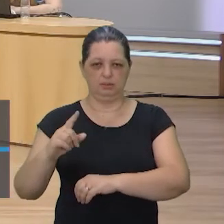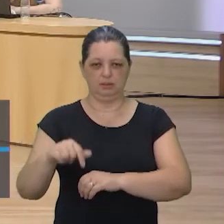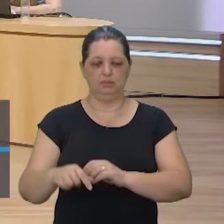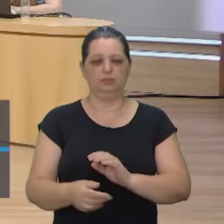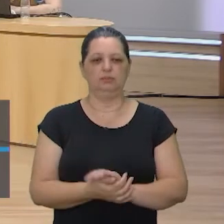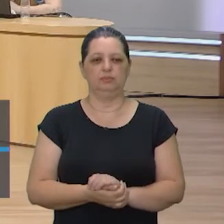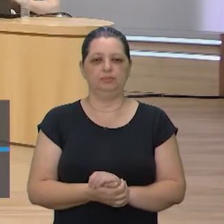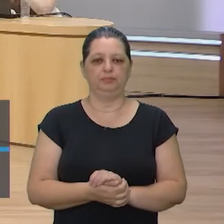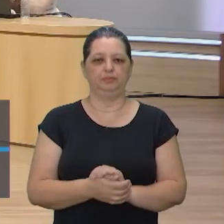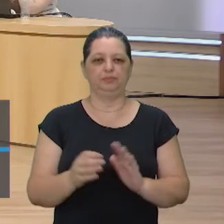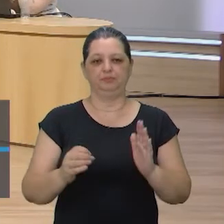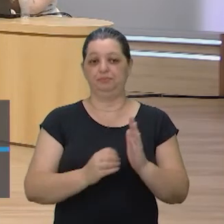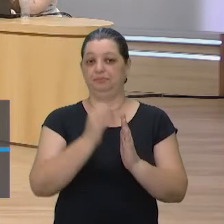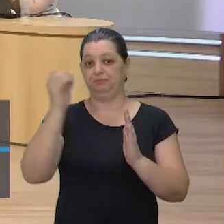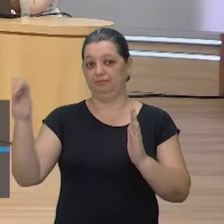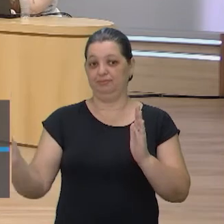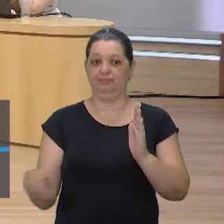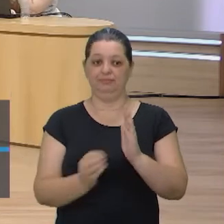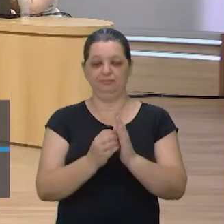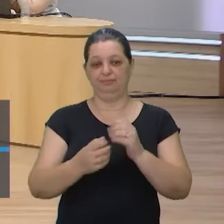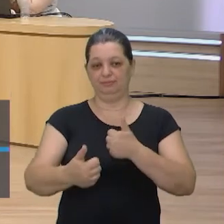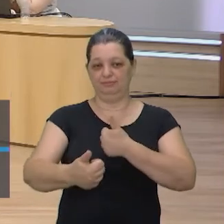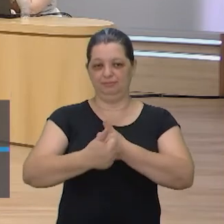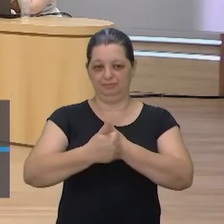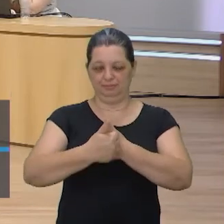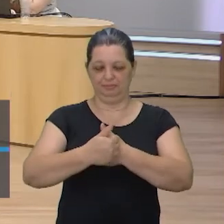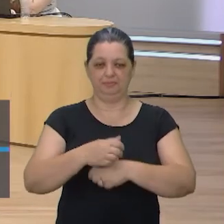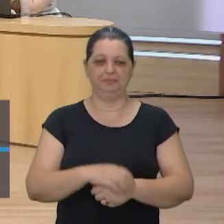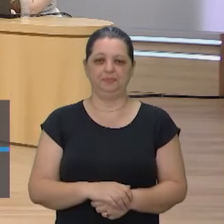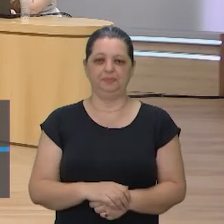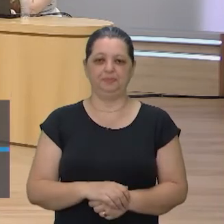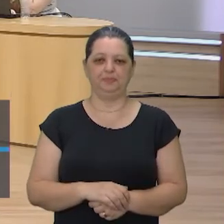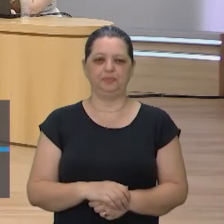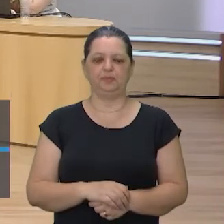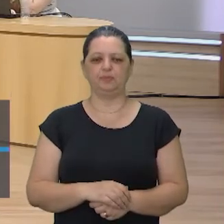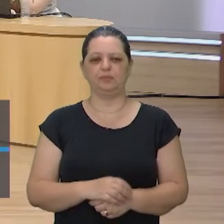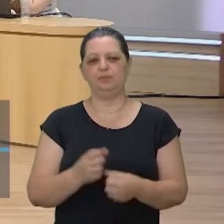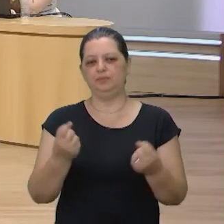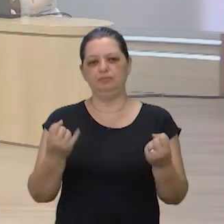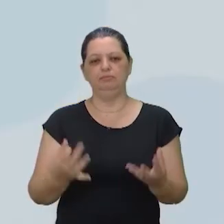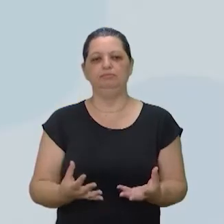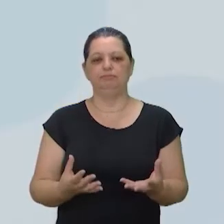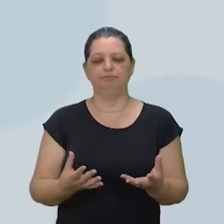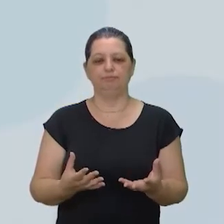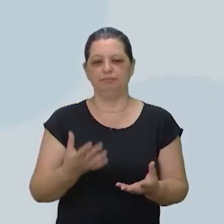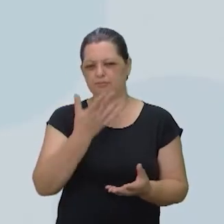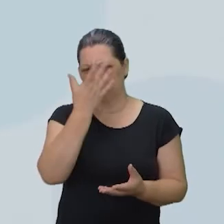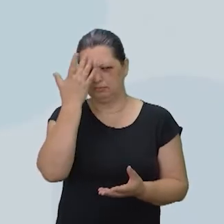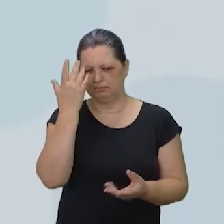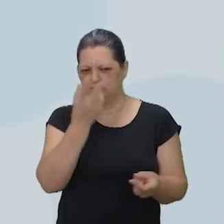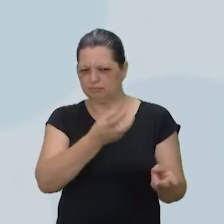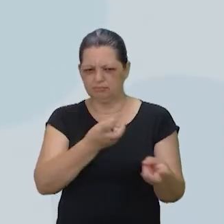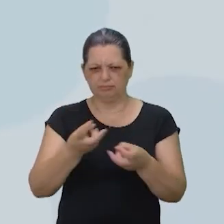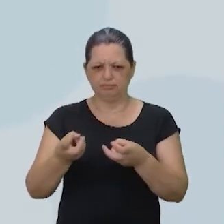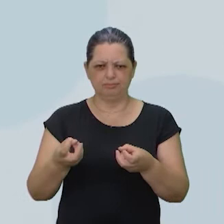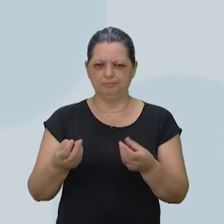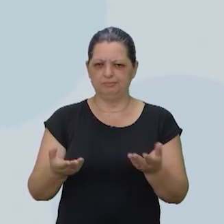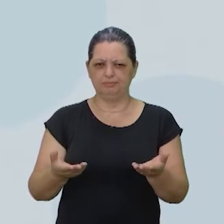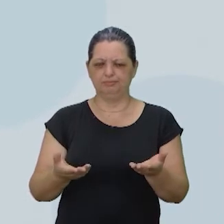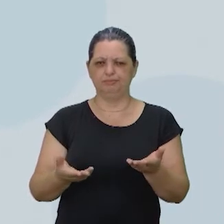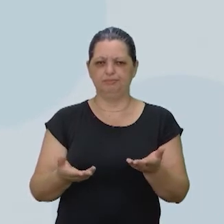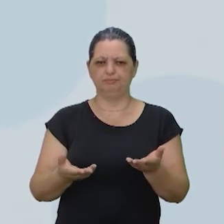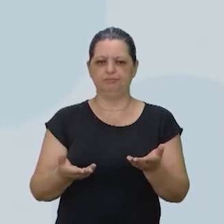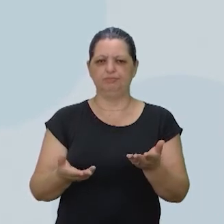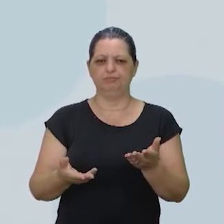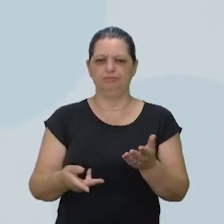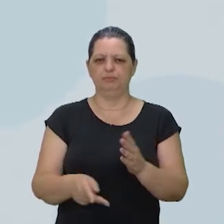do Centro de Mídias. Mafê, comenta pra galera que impressões te passa esse